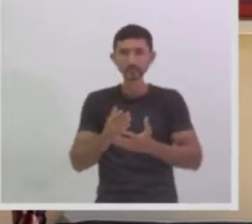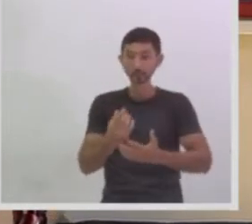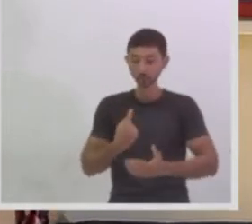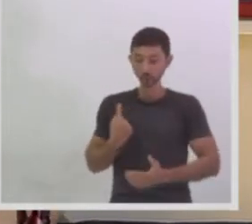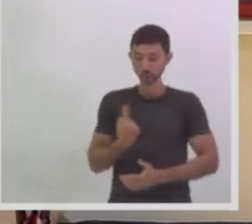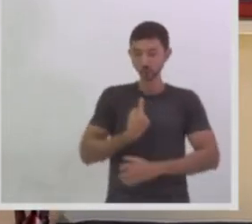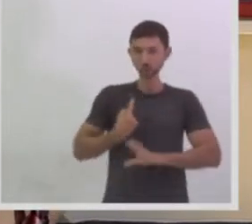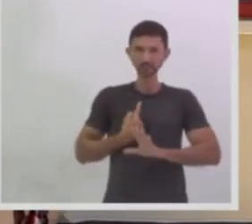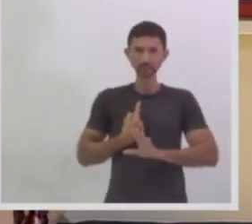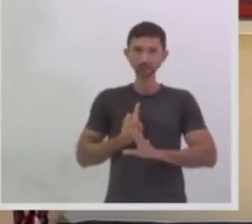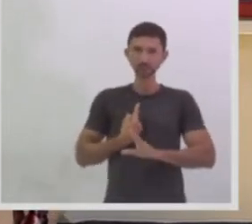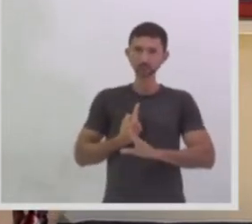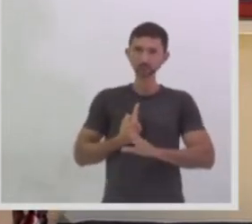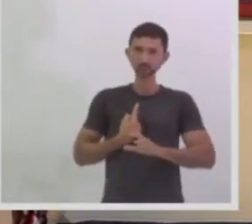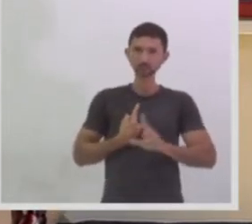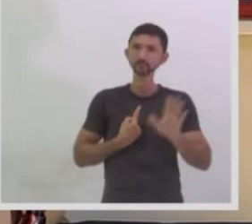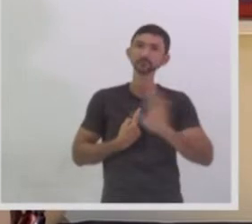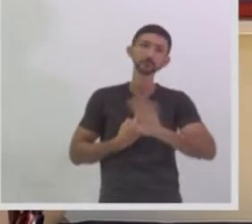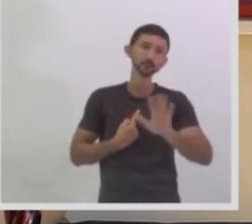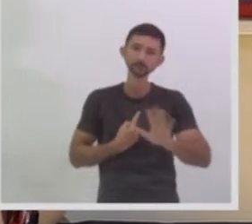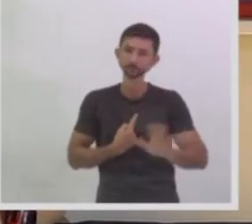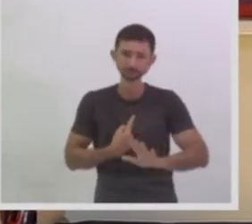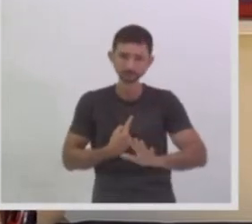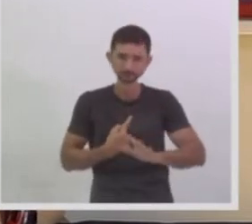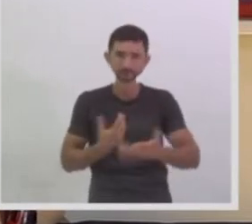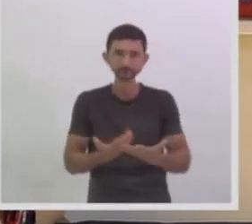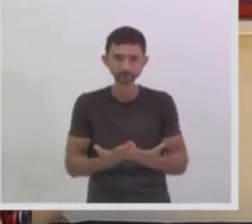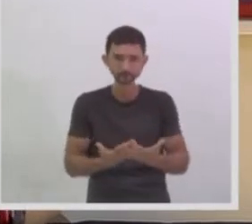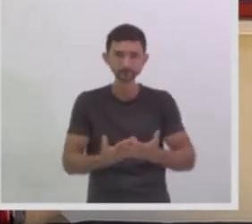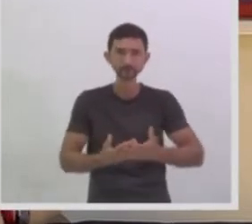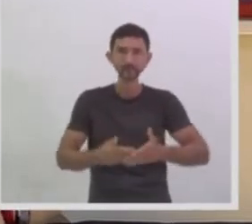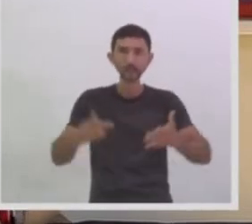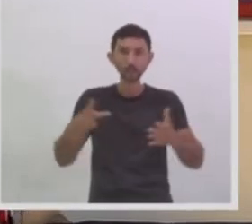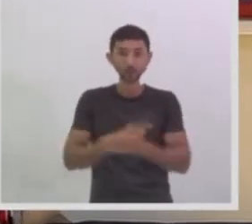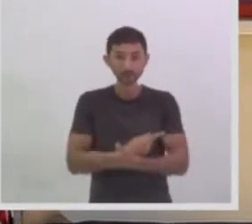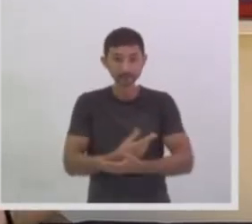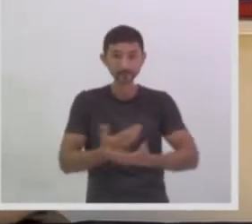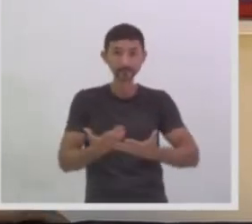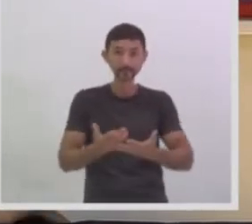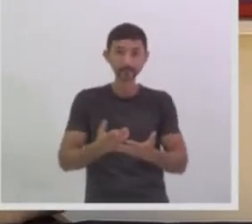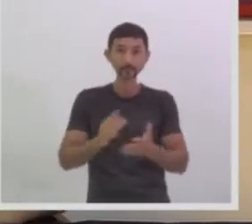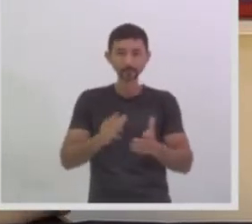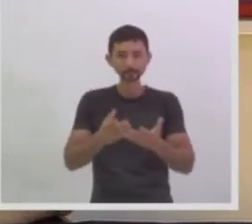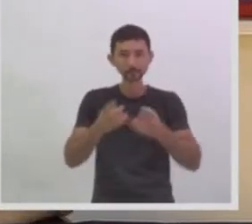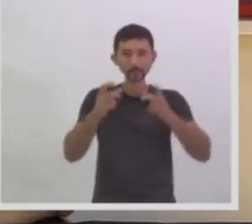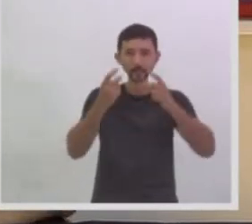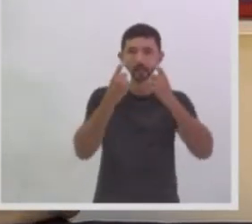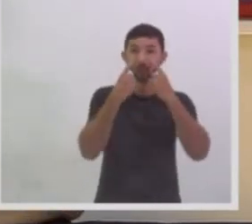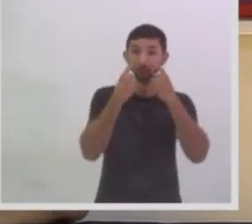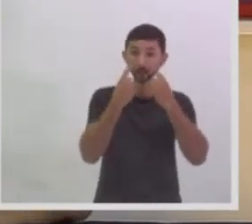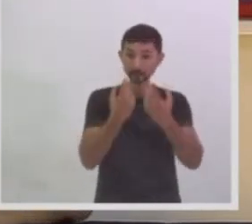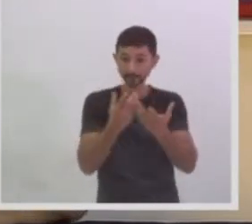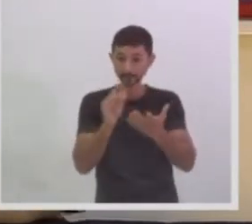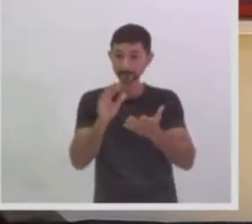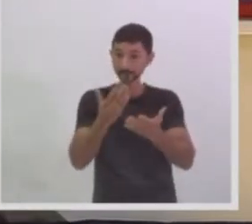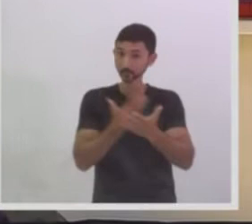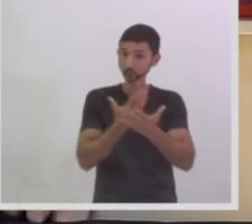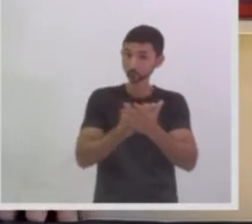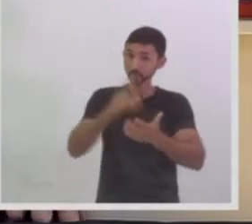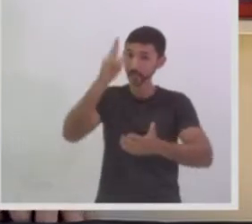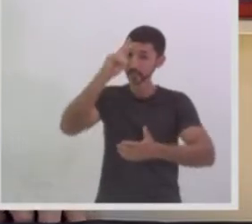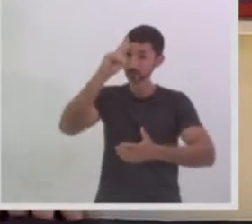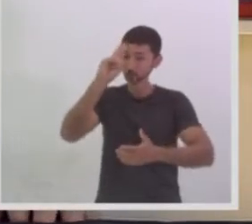sozinho muda a sociedade, né? Na verdade, o que nosso interesse é o estudo da história